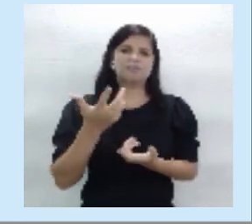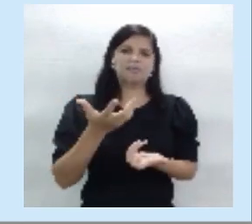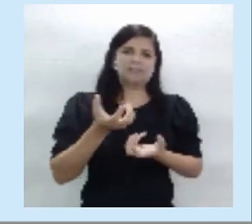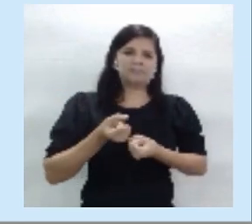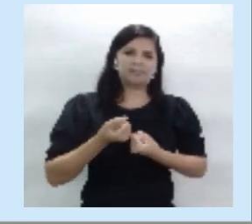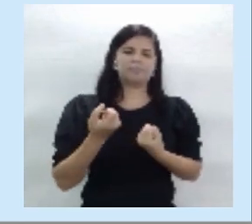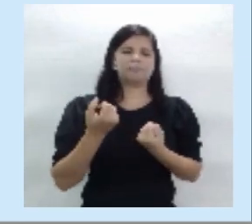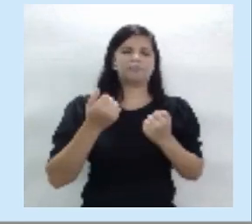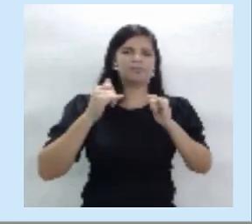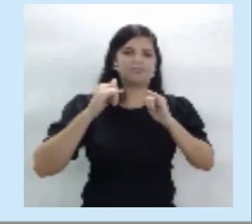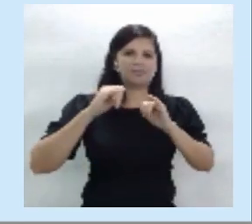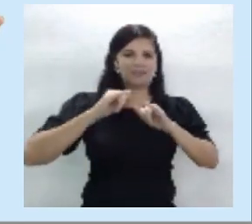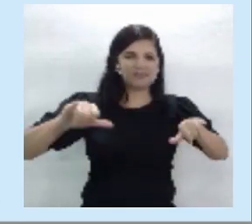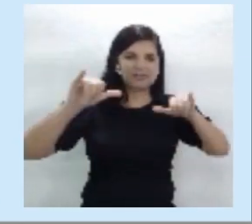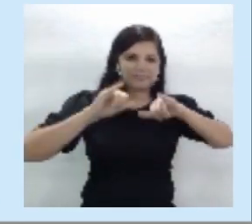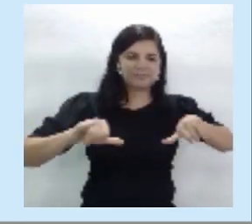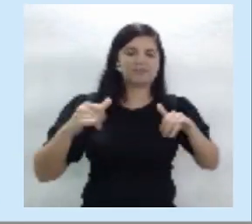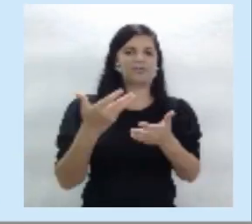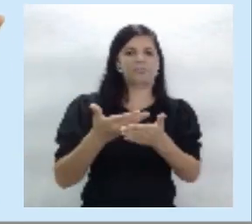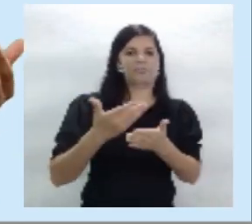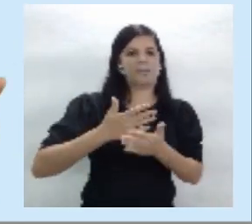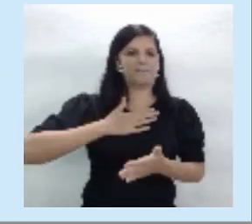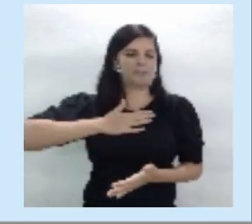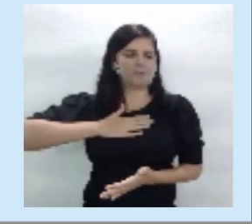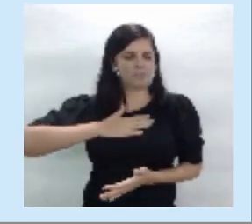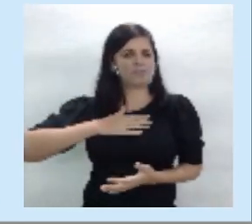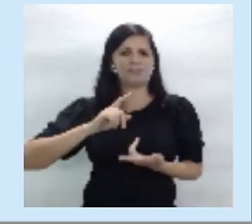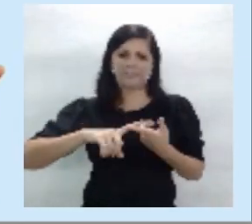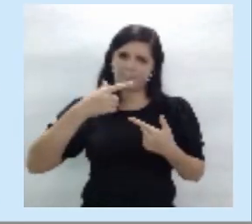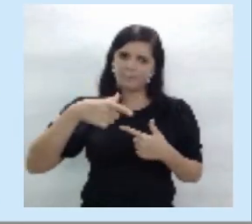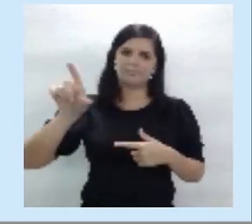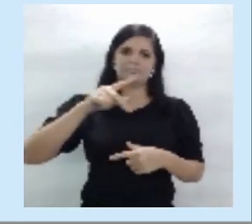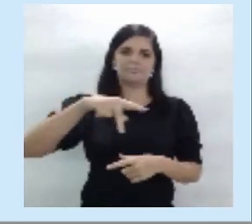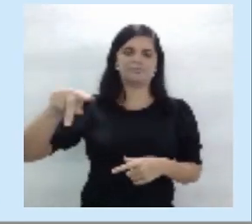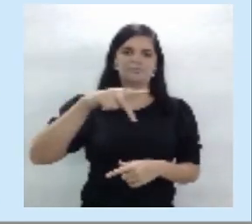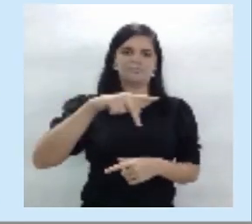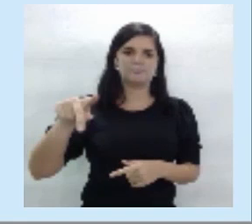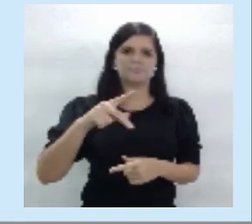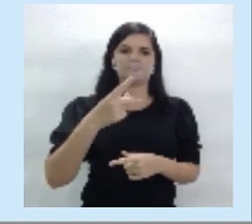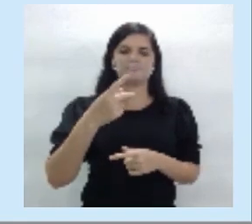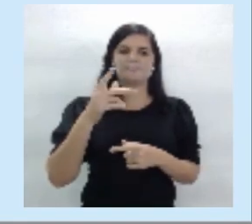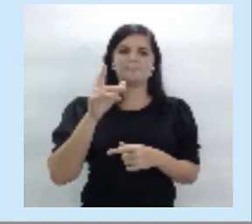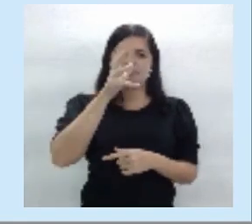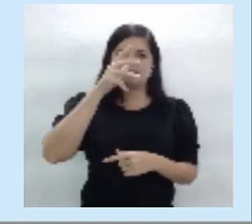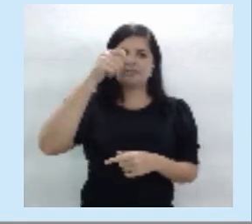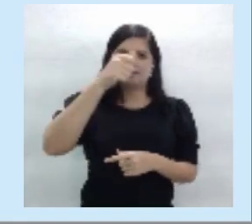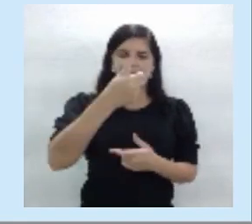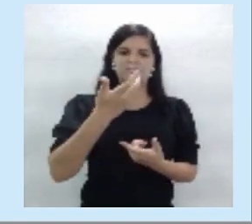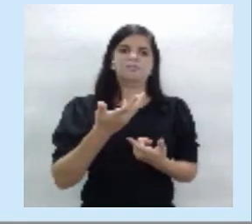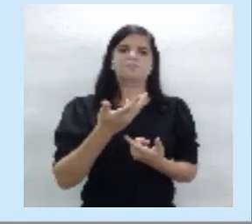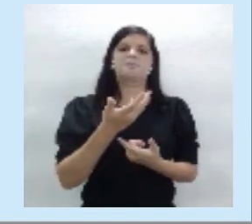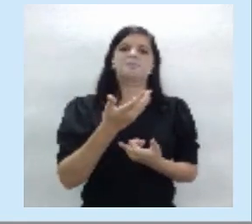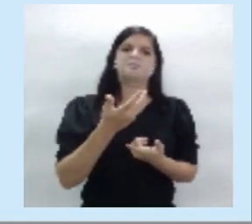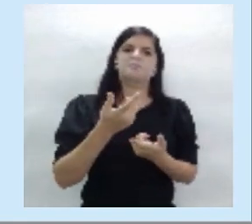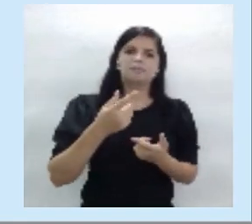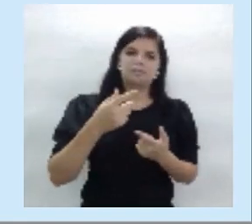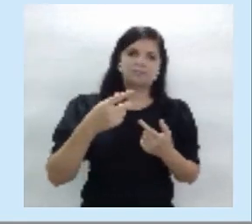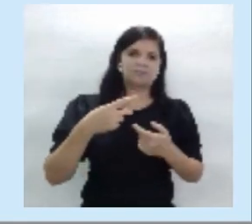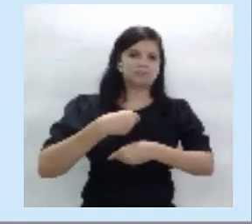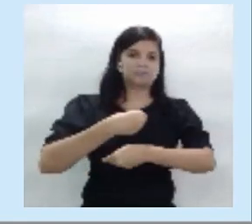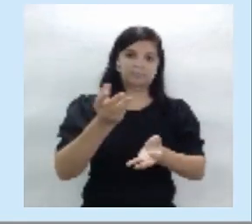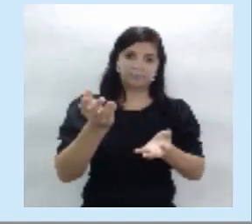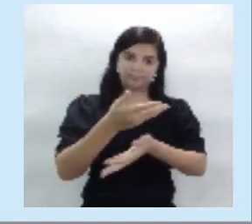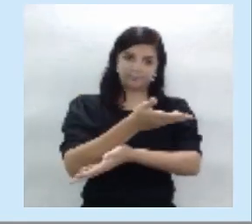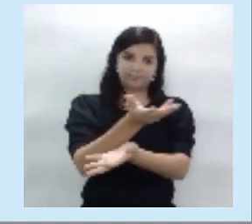as notificações não só da minha aula, mas também de outras aulas, tá? Que são gravadas aqui, são feitas para vocês, tá?